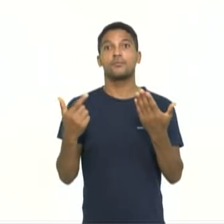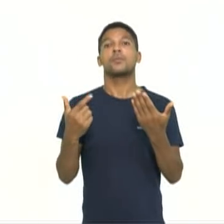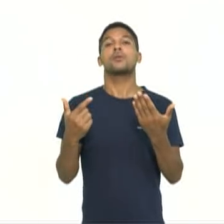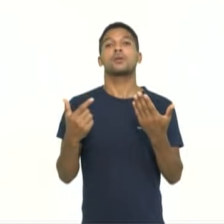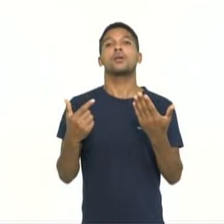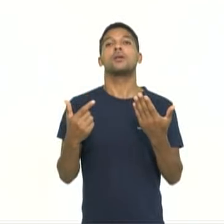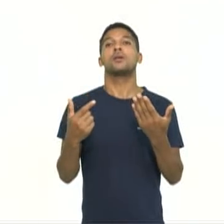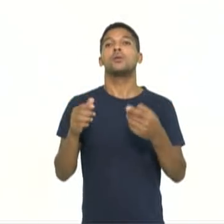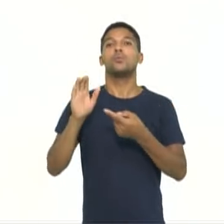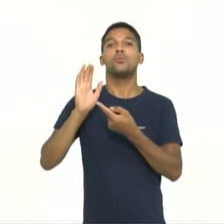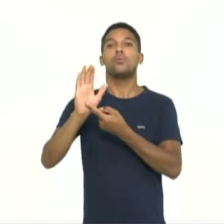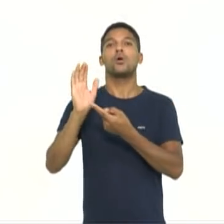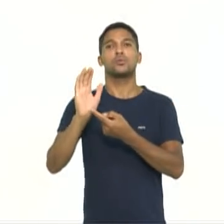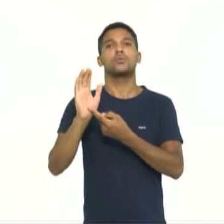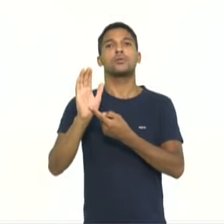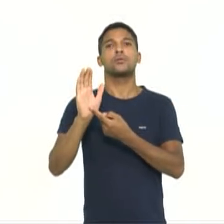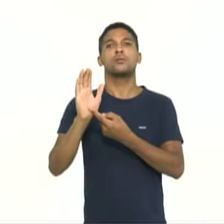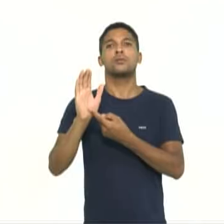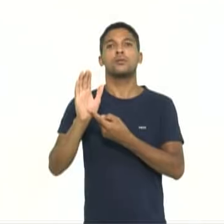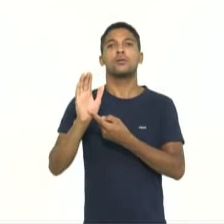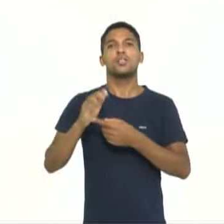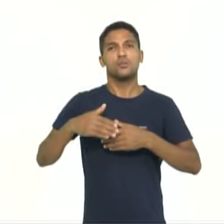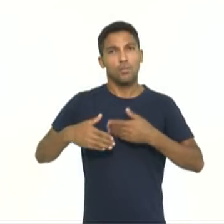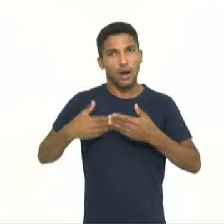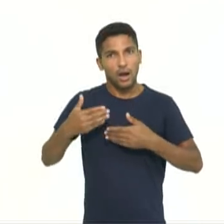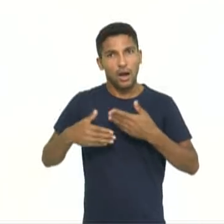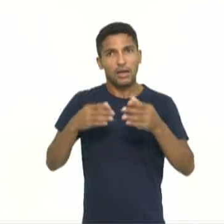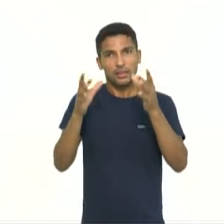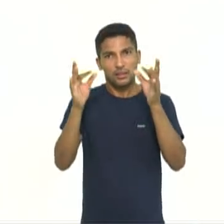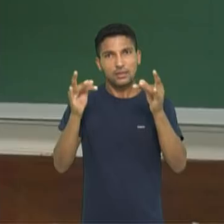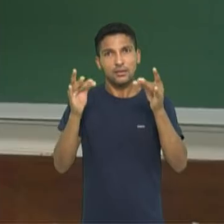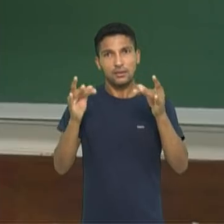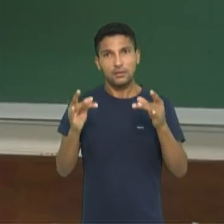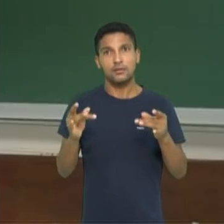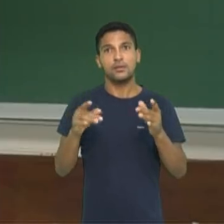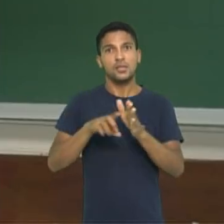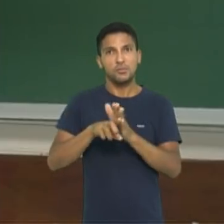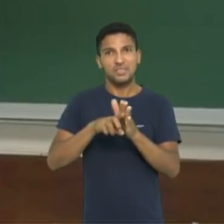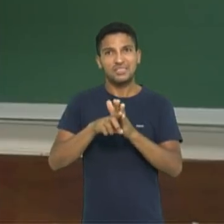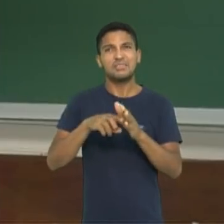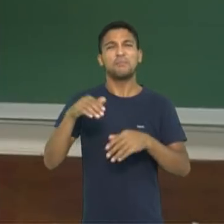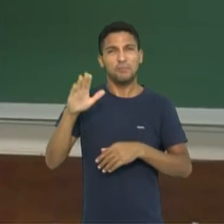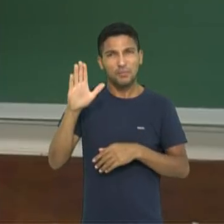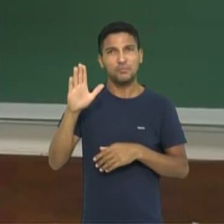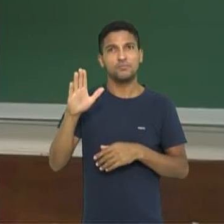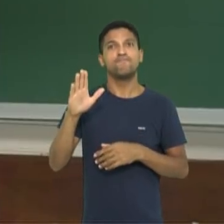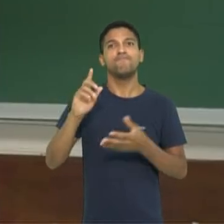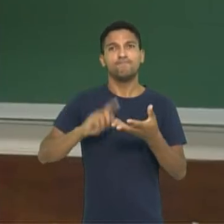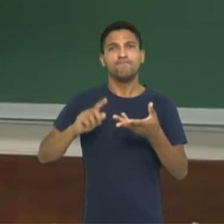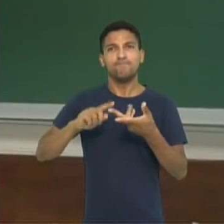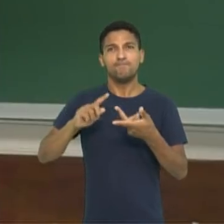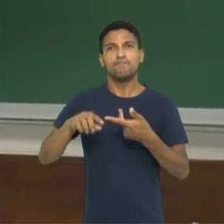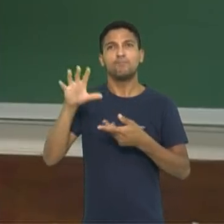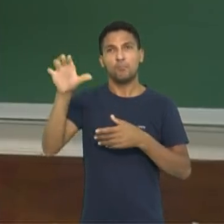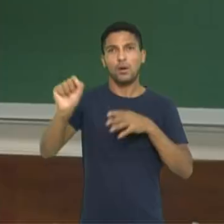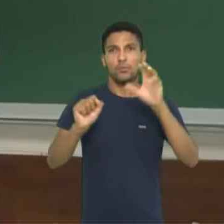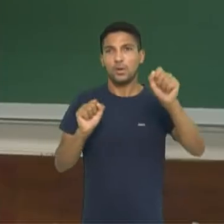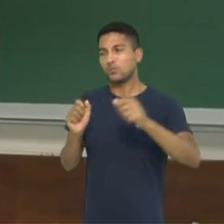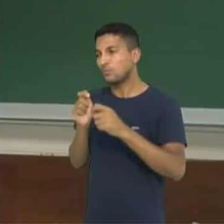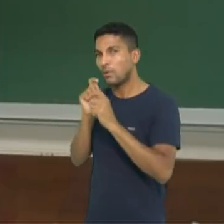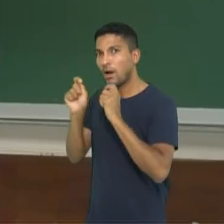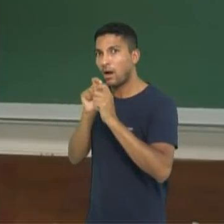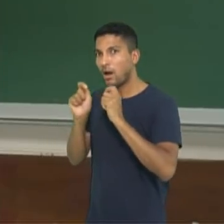uma pesquisa e mais tempo para ser elaborada. É uma pesquisa de âmbito maior que a notícia, certo?